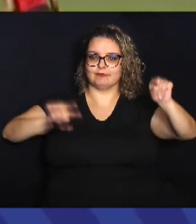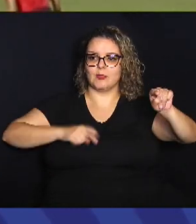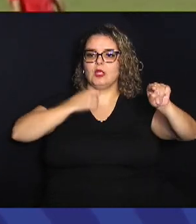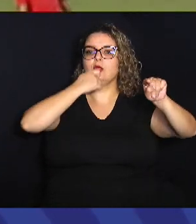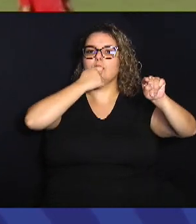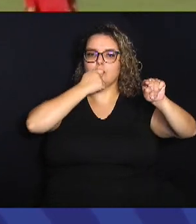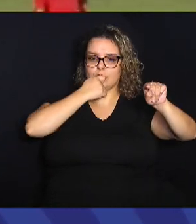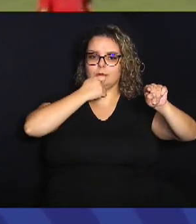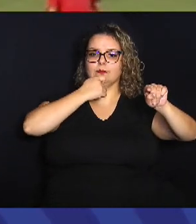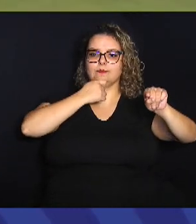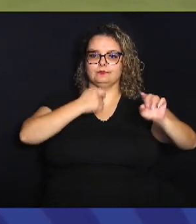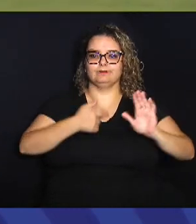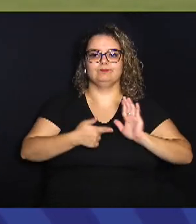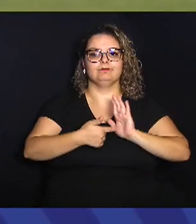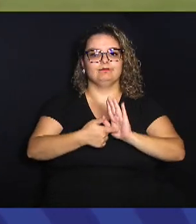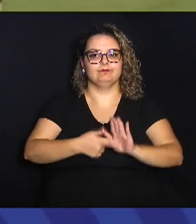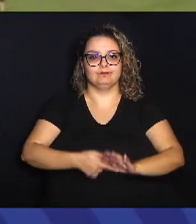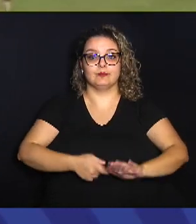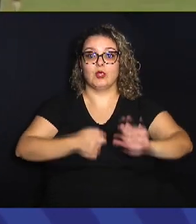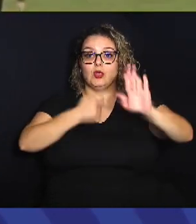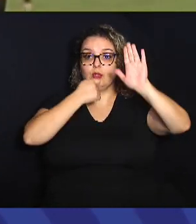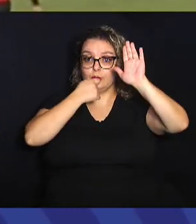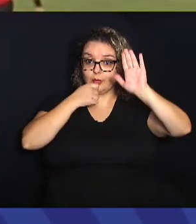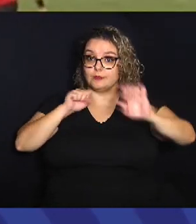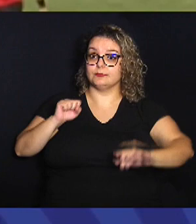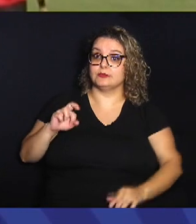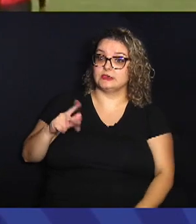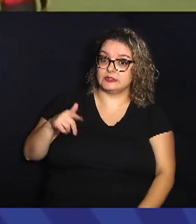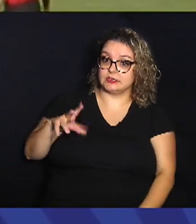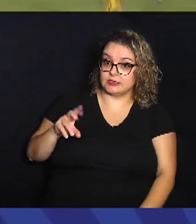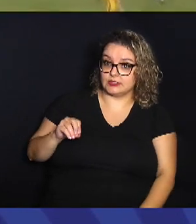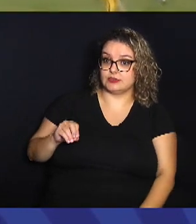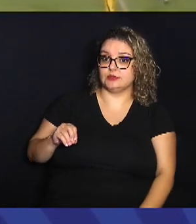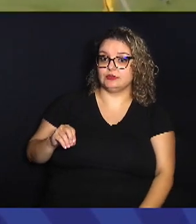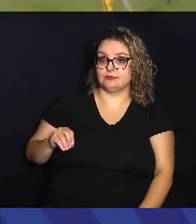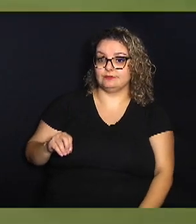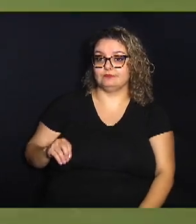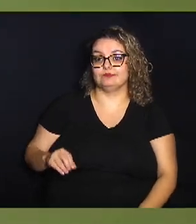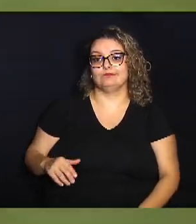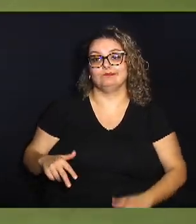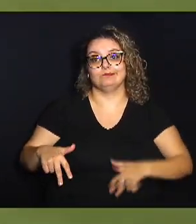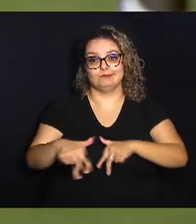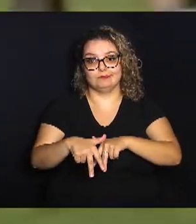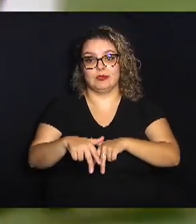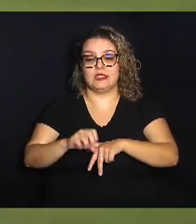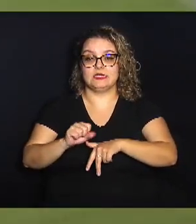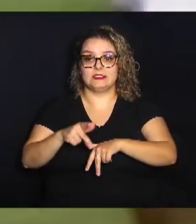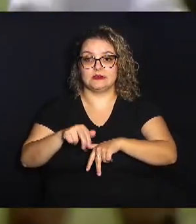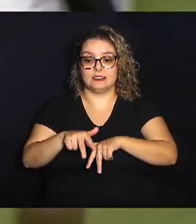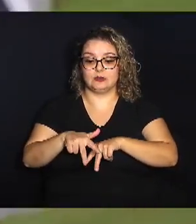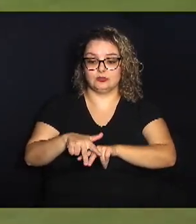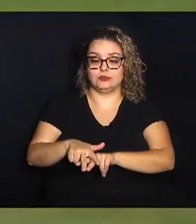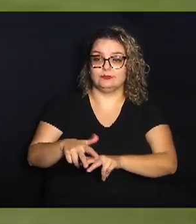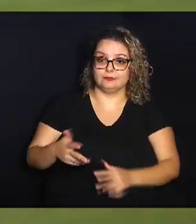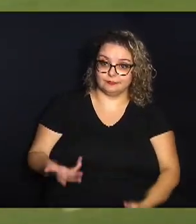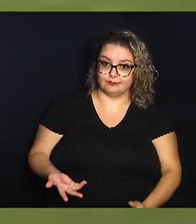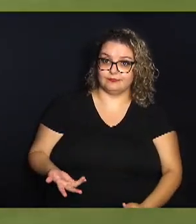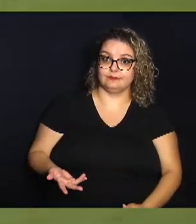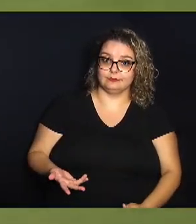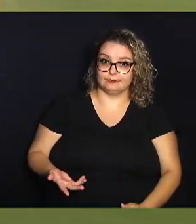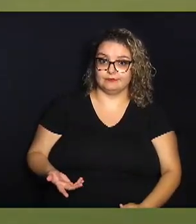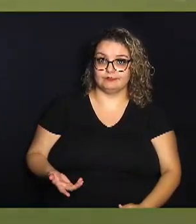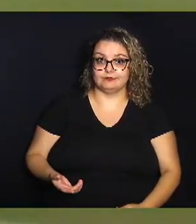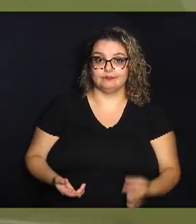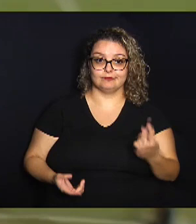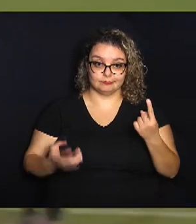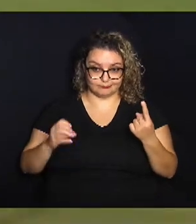árbitro e apontou falta de Sérgio Rafael para cima de Sassá no início da jogada. Então, segue